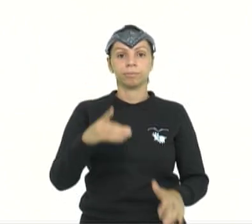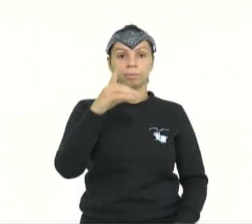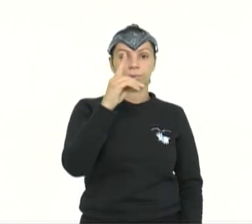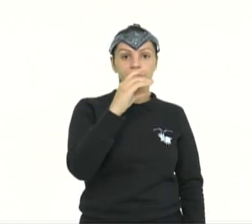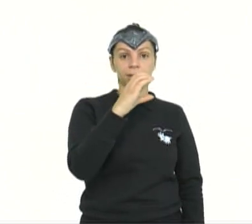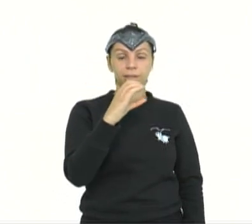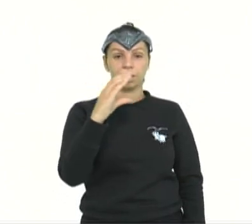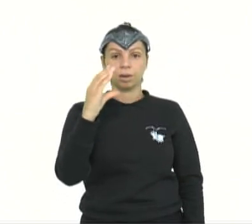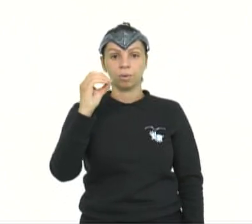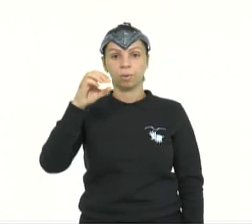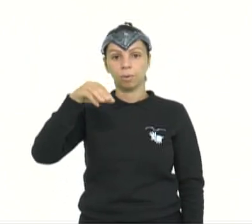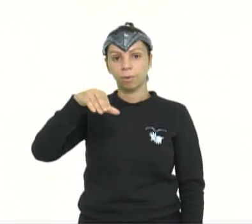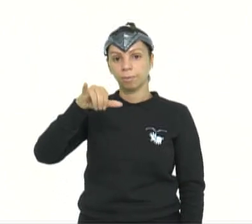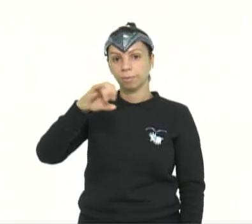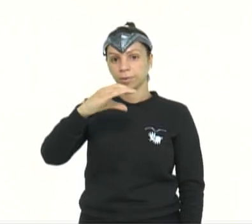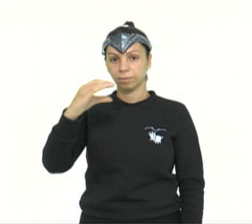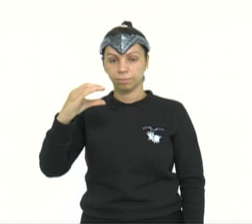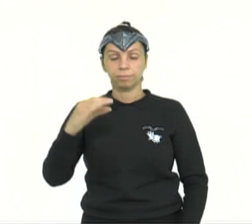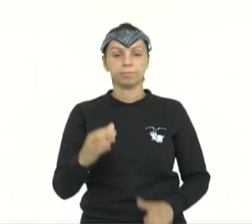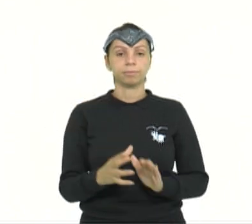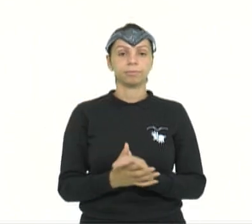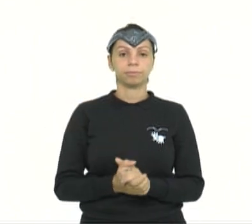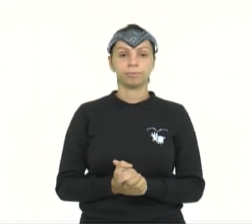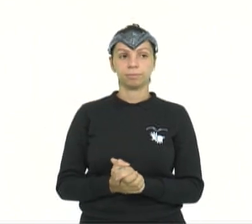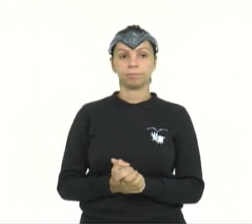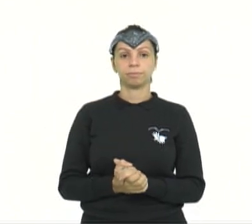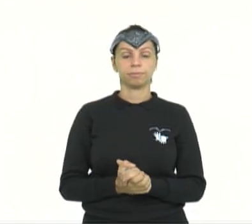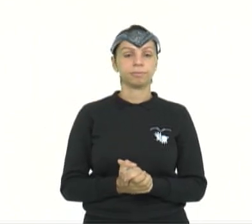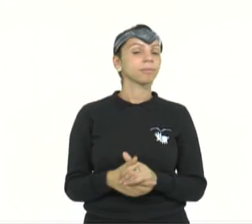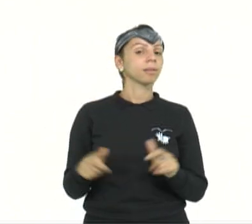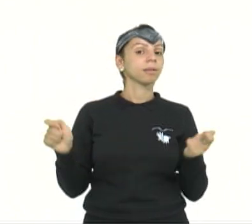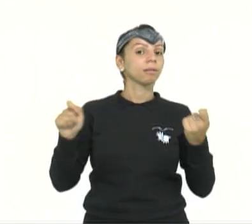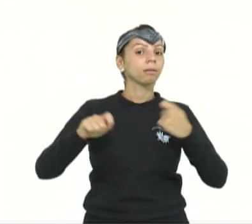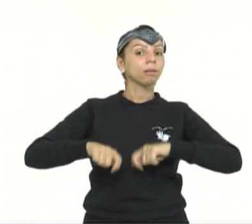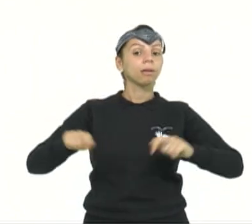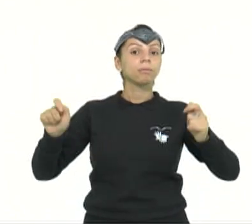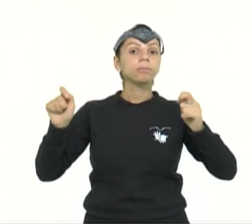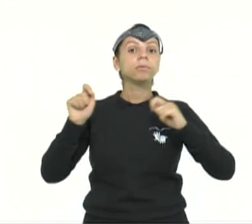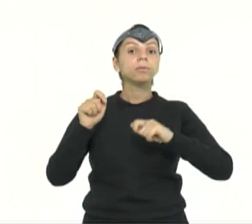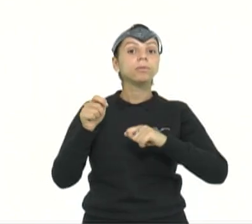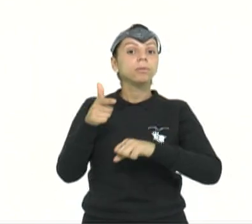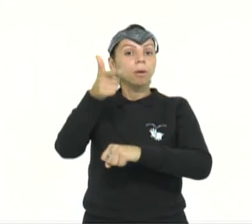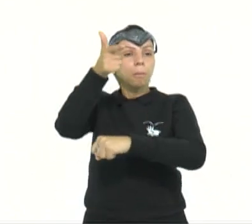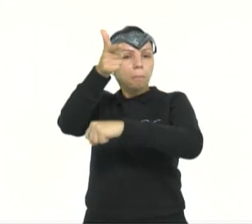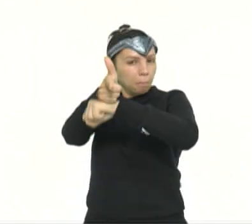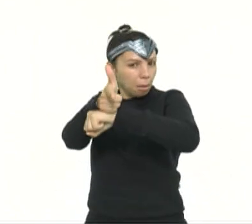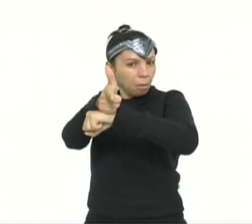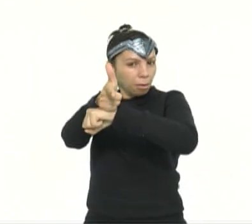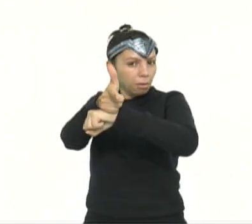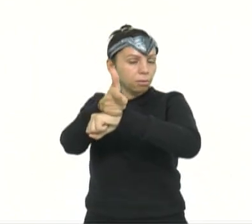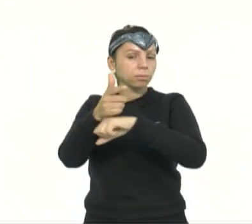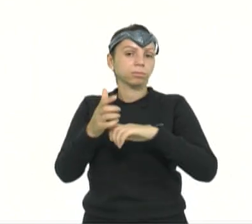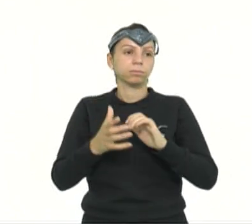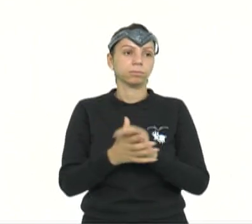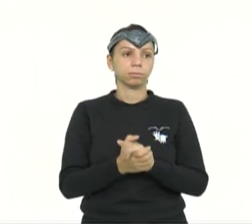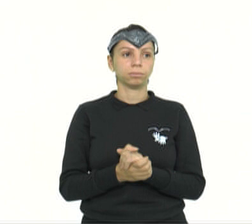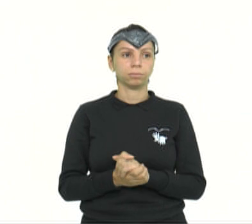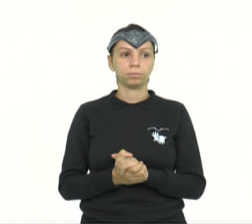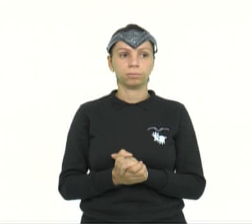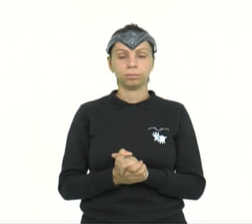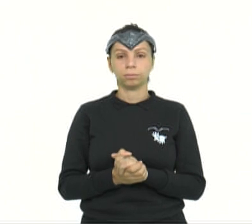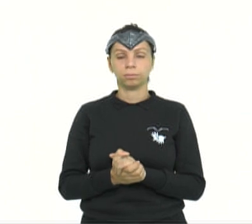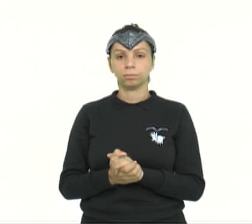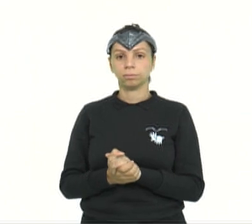DC Comics. DC Comics. E quem precisa então de uma weapon? É o